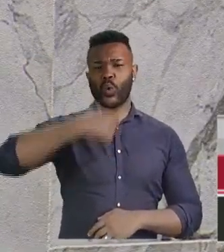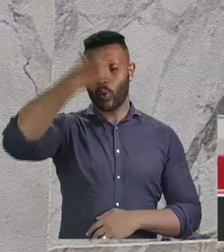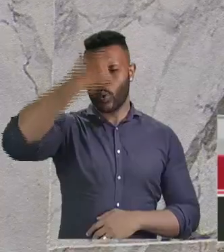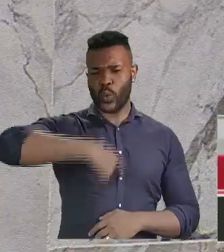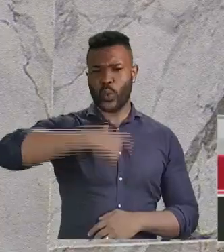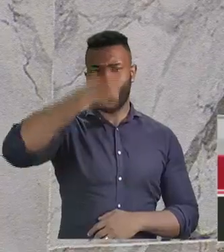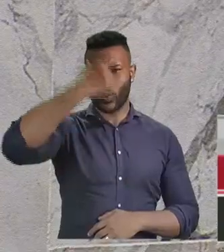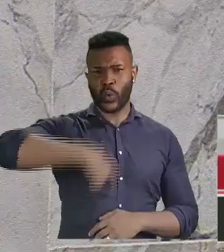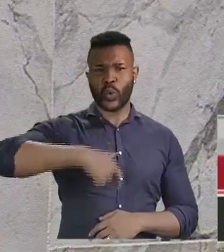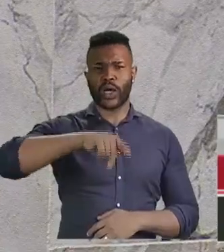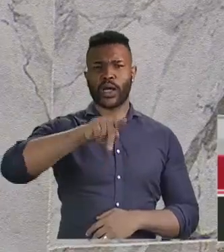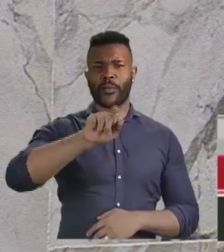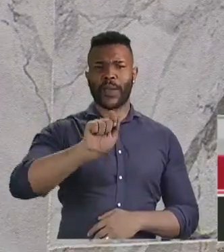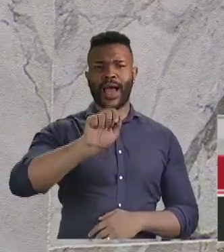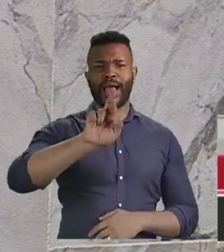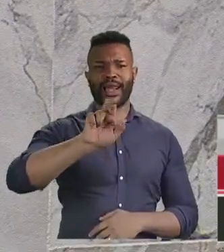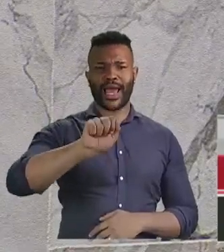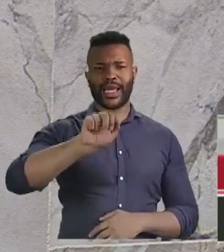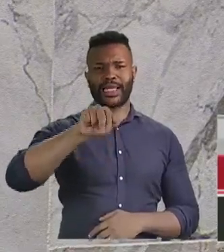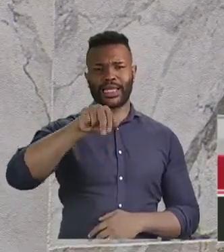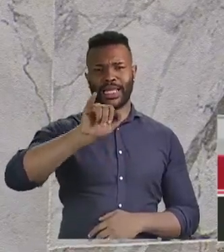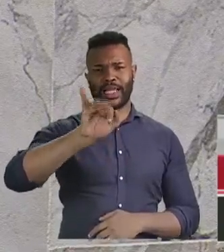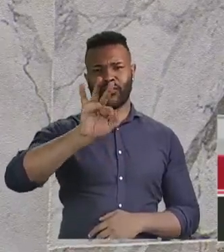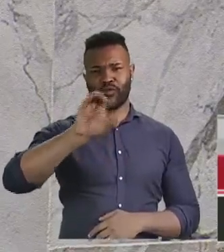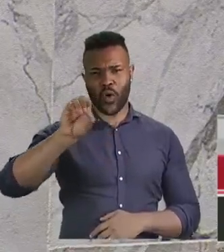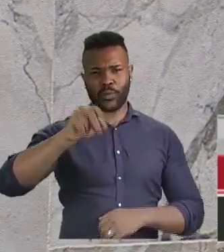o paraninfo de uma turma de sargentos,